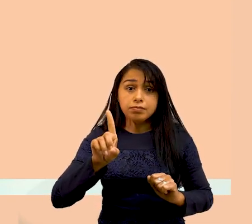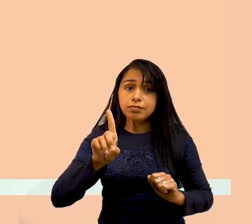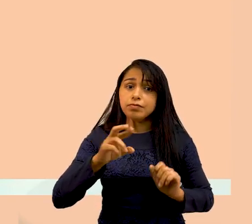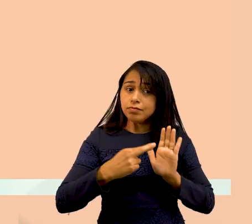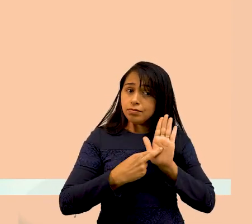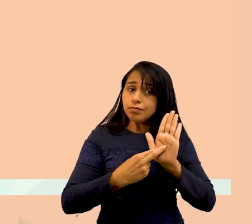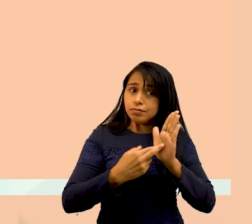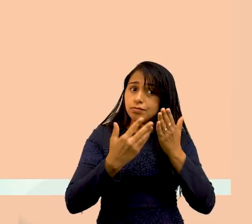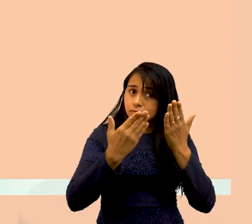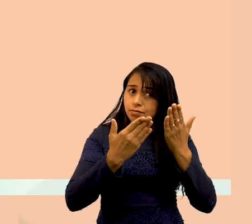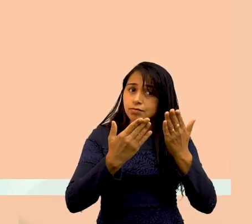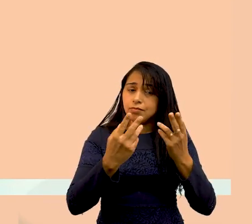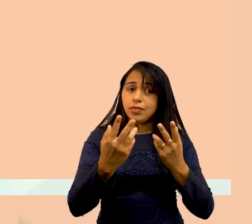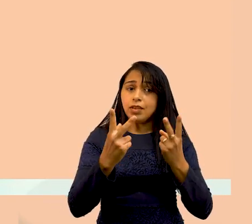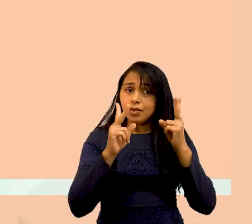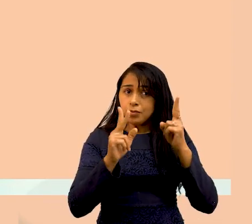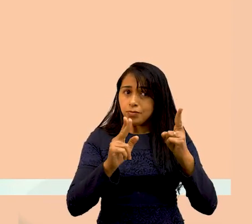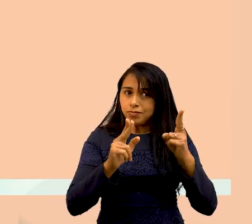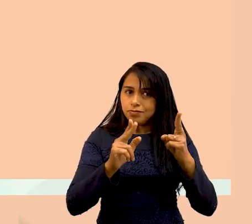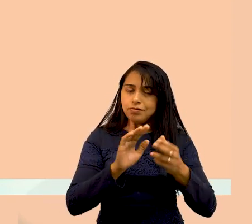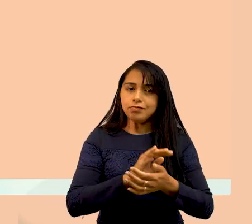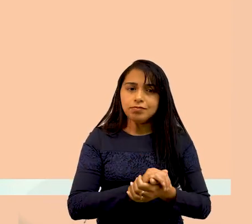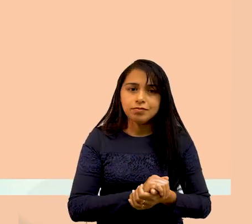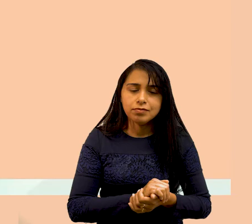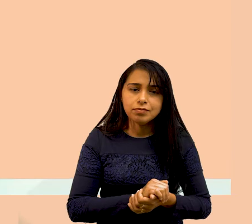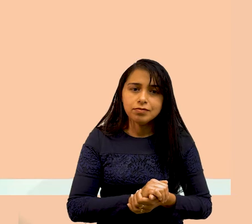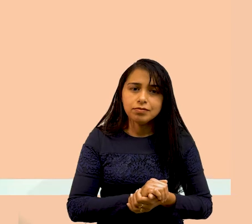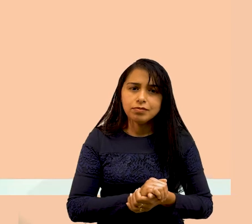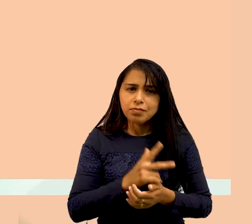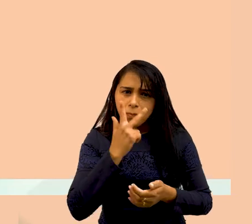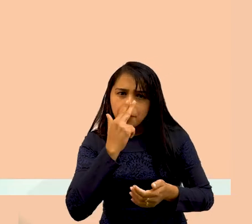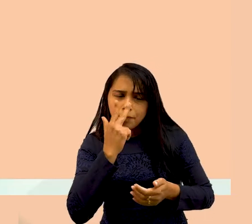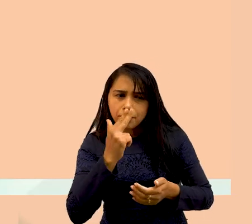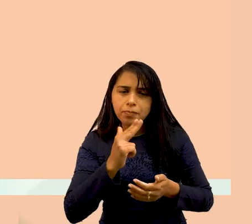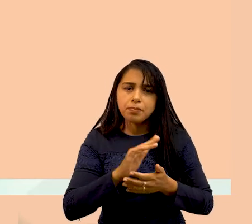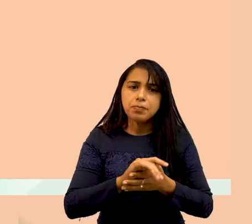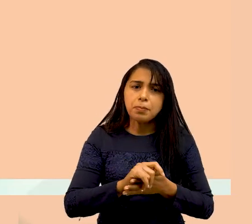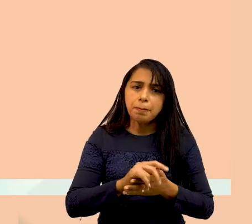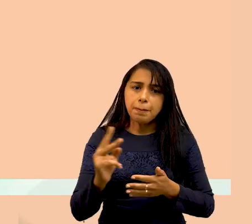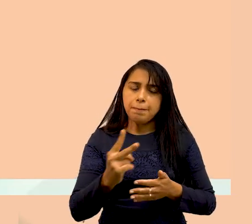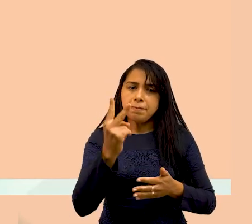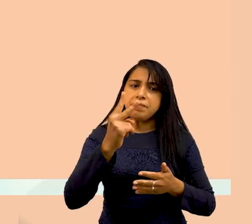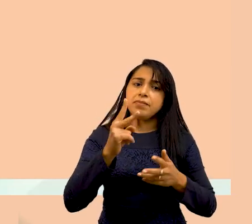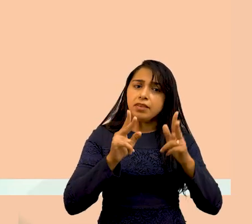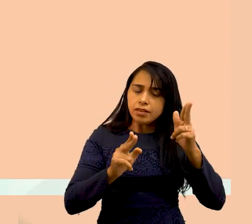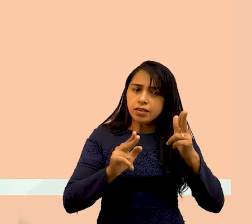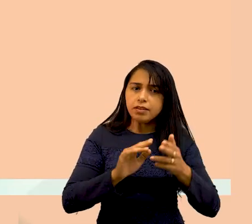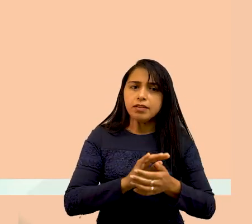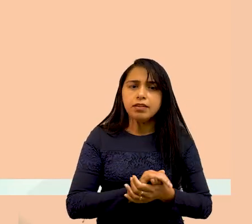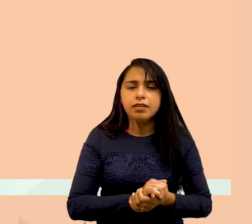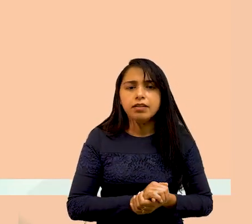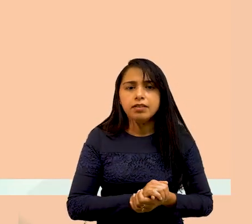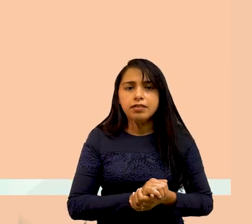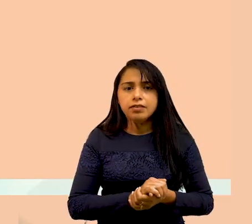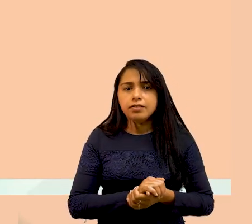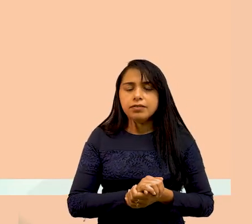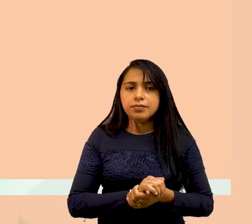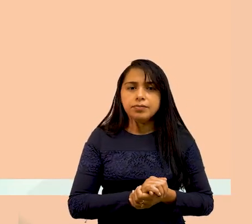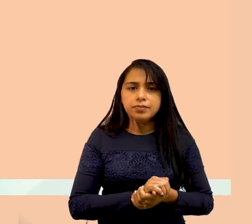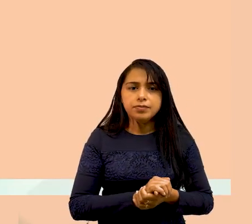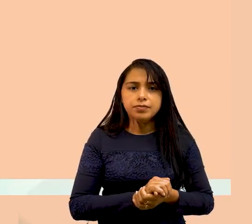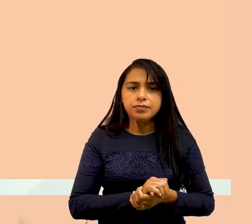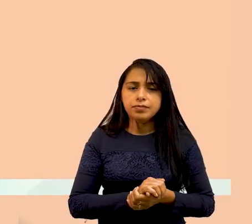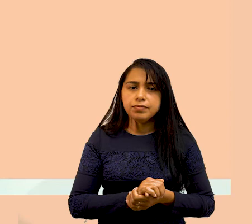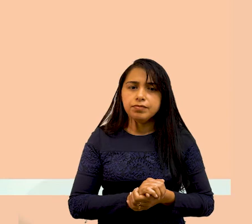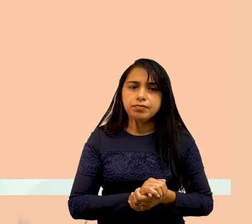ela representa bem essa equação nossa, né? Só que ele está, digamos assim, invertido os membros, né? 850 está aqui